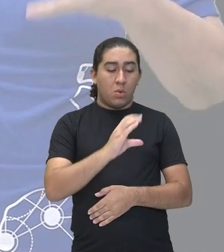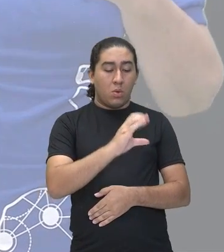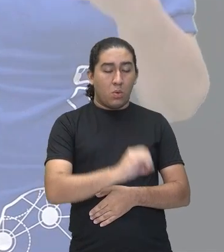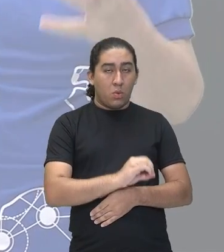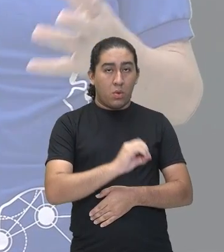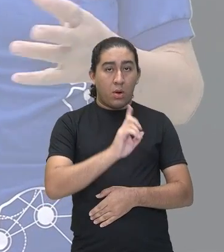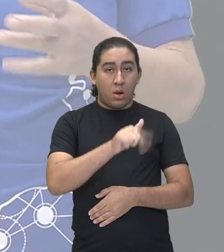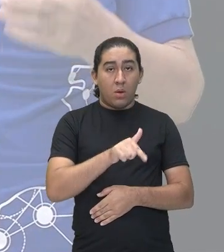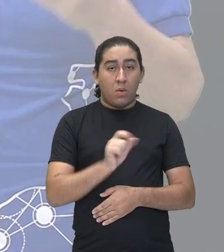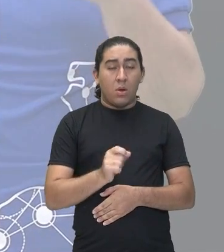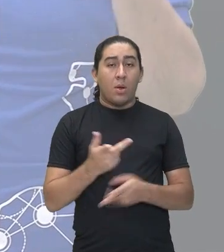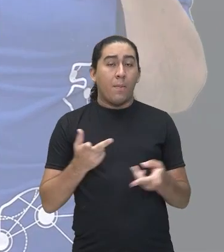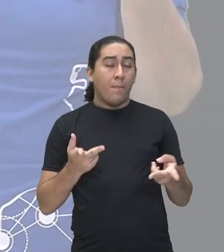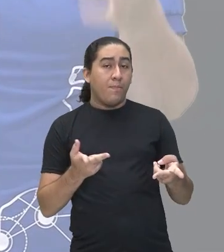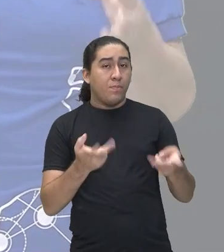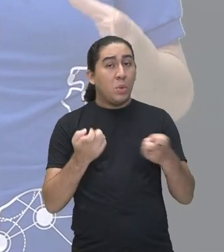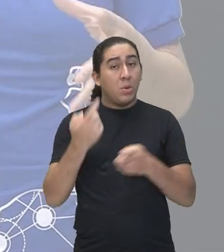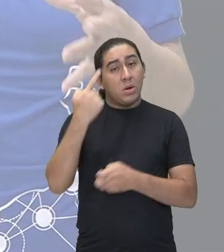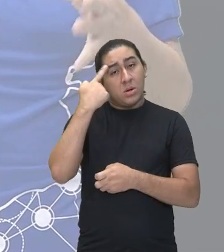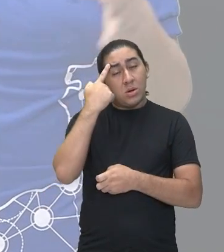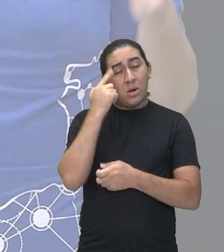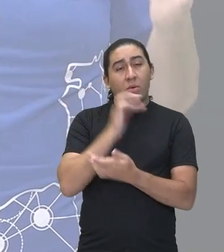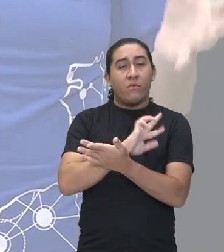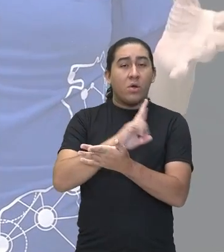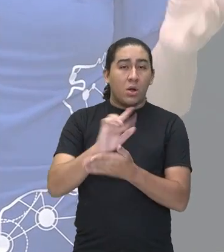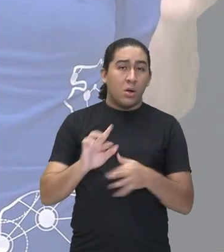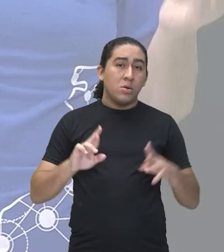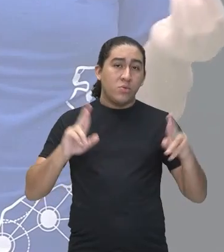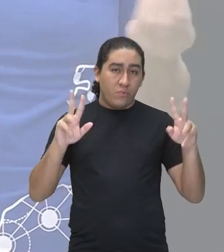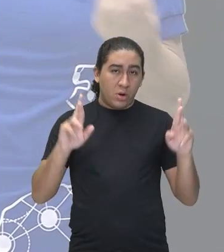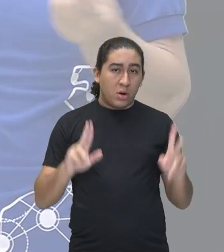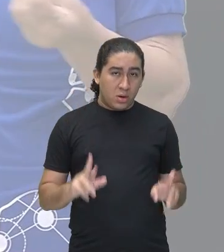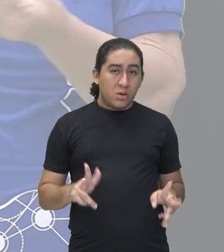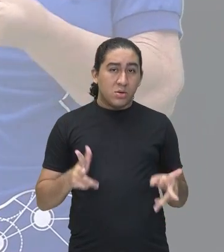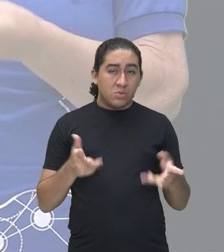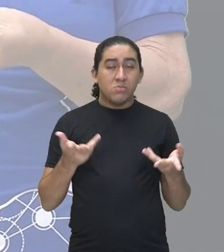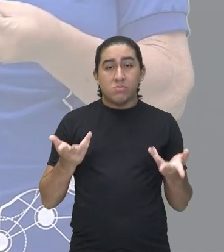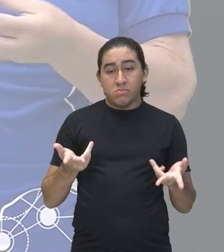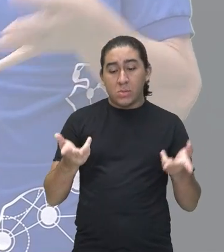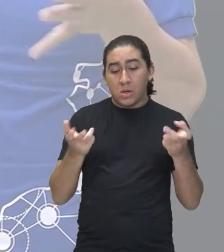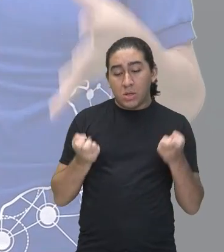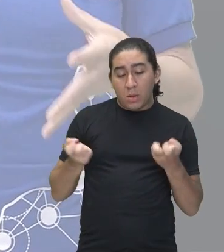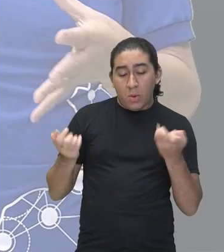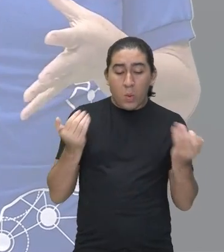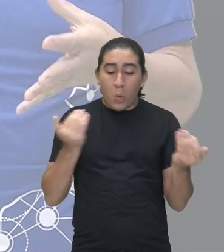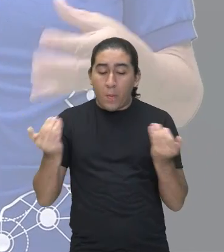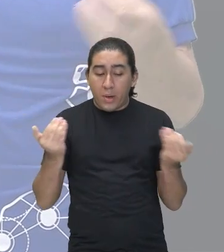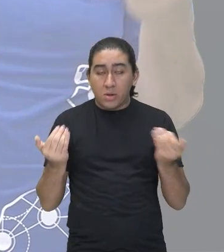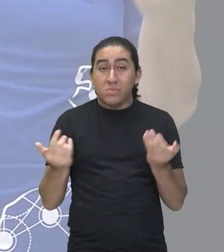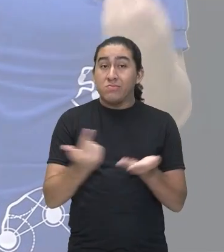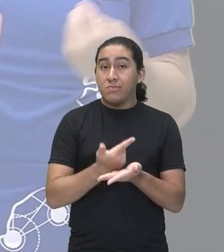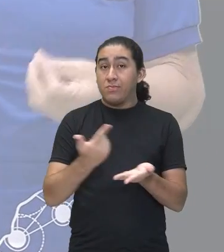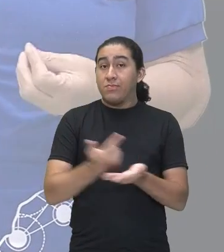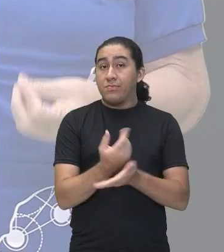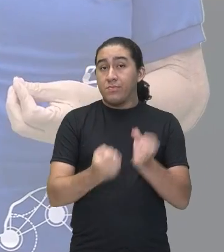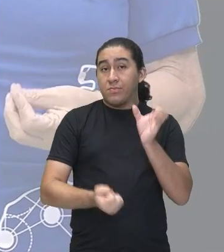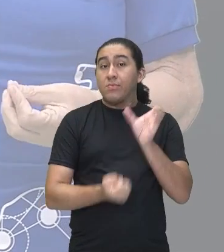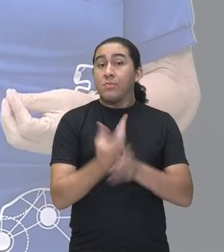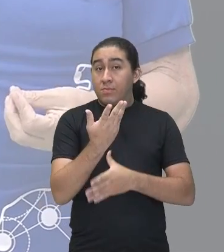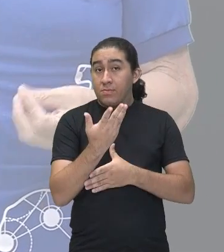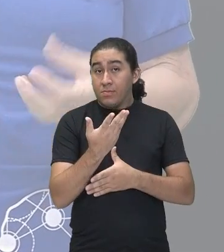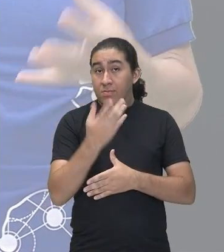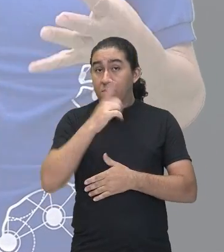era contraditória, era insegura. Percebem a diferença que há na obra, na